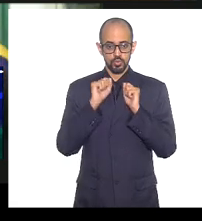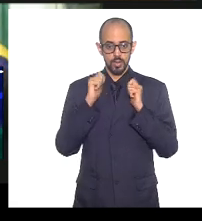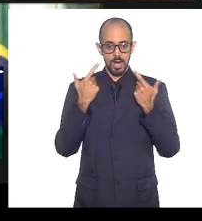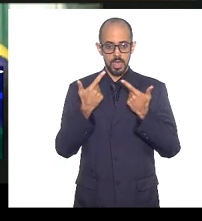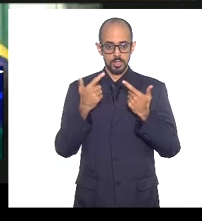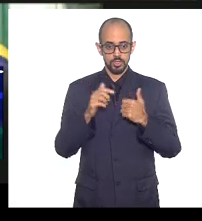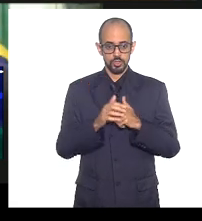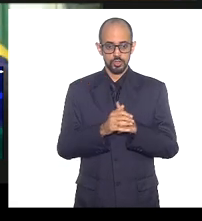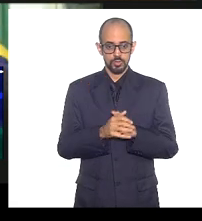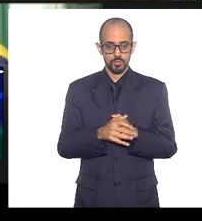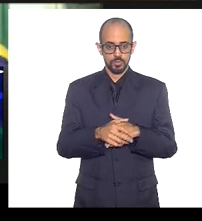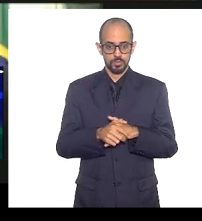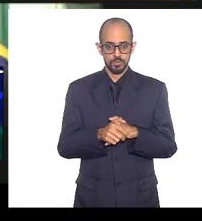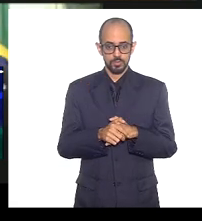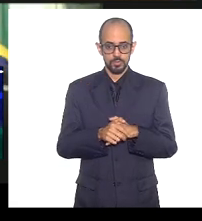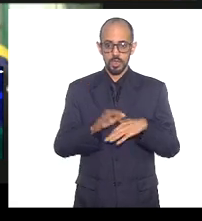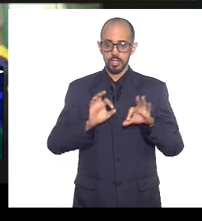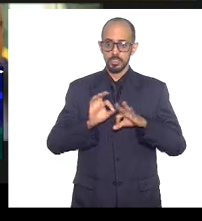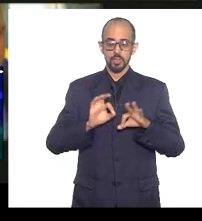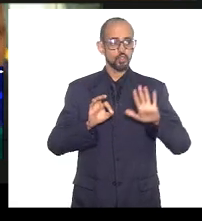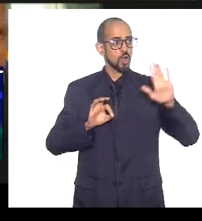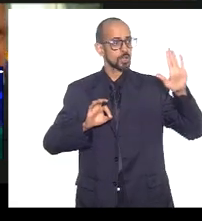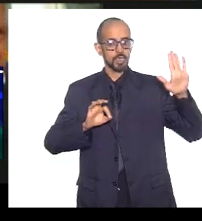Sim, deputado. Presidente,